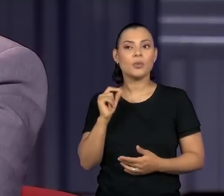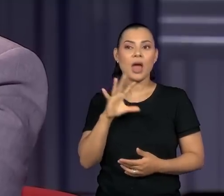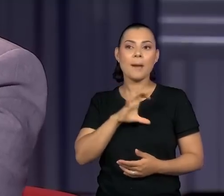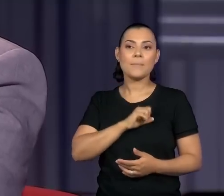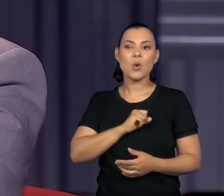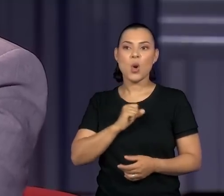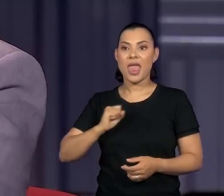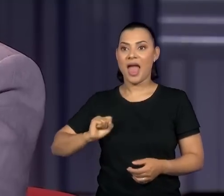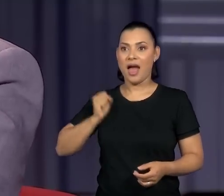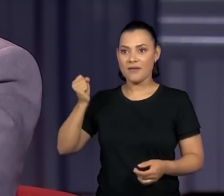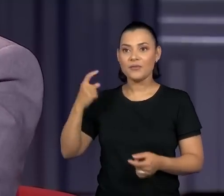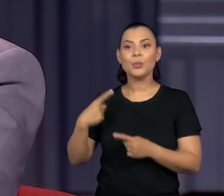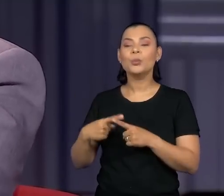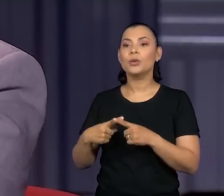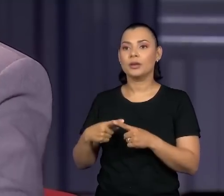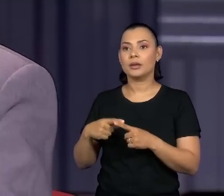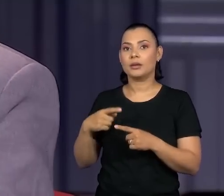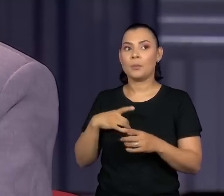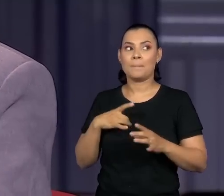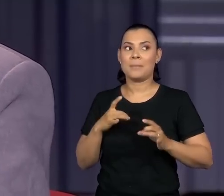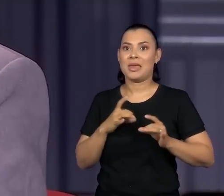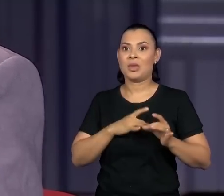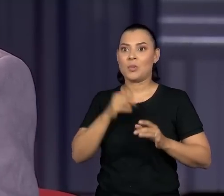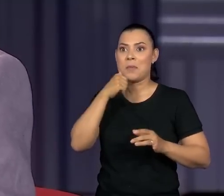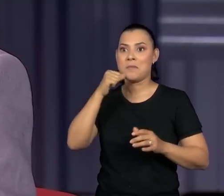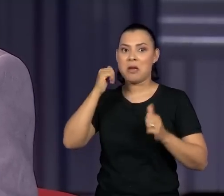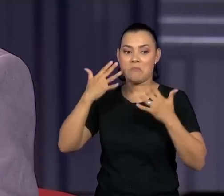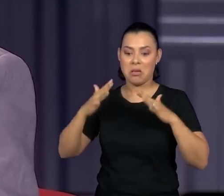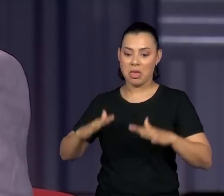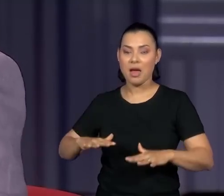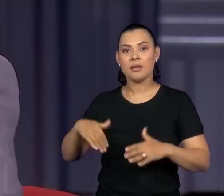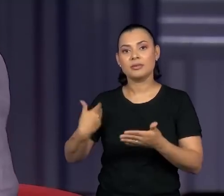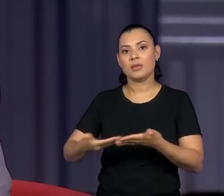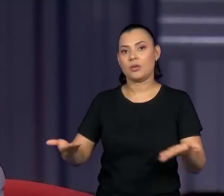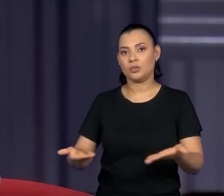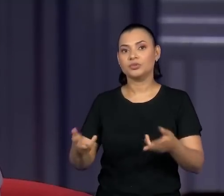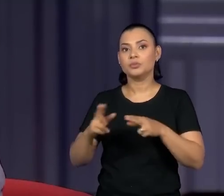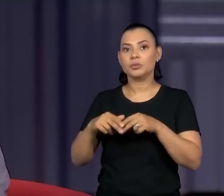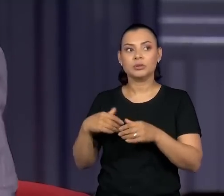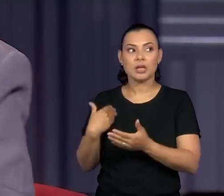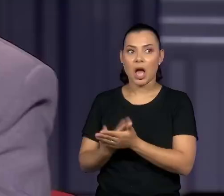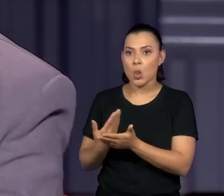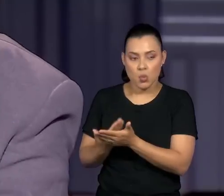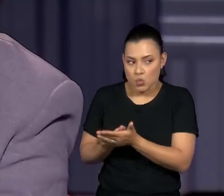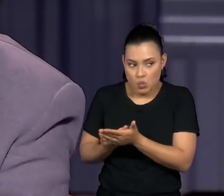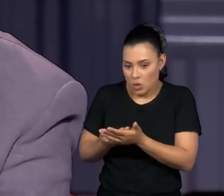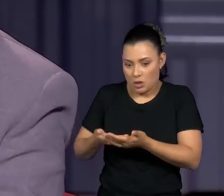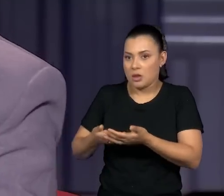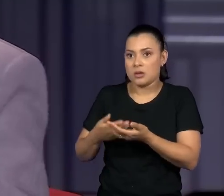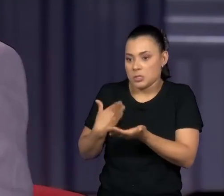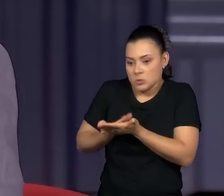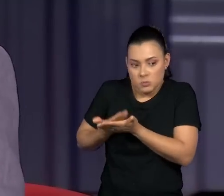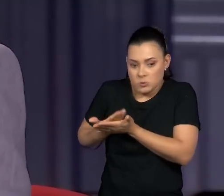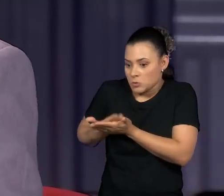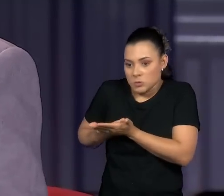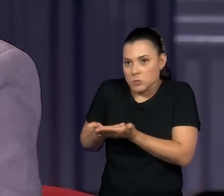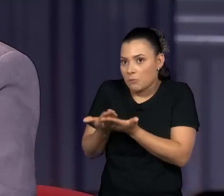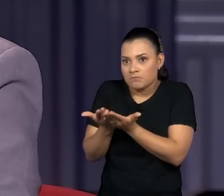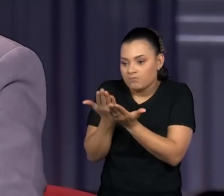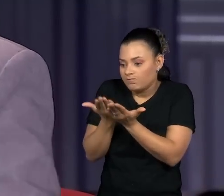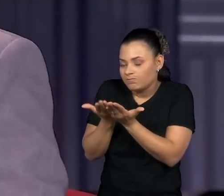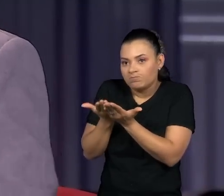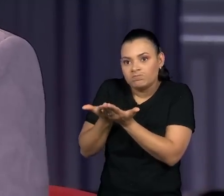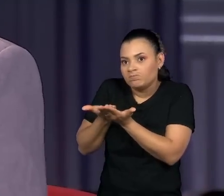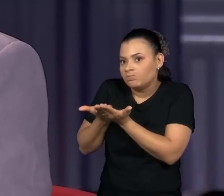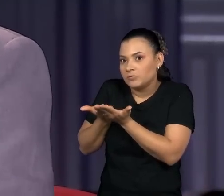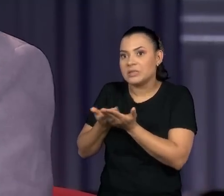era nesse sentido. Eu tinha muito receio de decepcionar ela, até hoje. Então eu era um aluno assim, impecável, tá ligado? 10. Eu sempre fui um